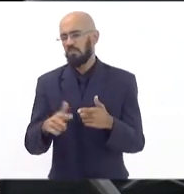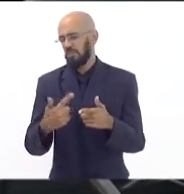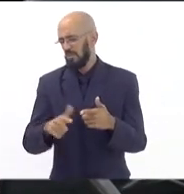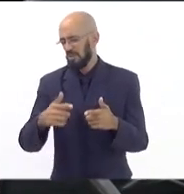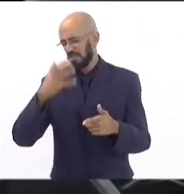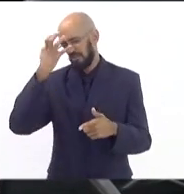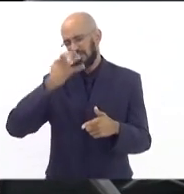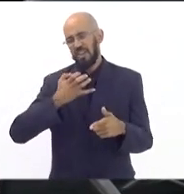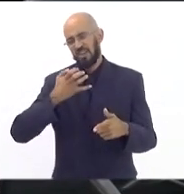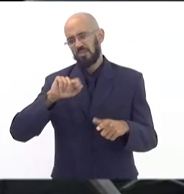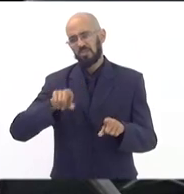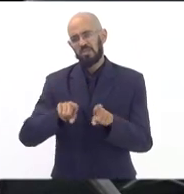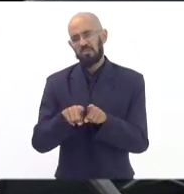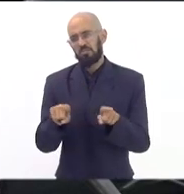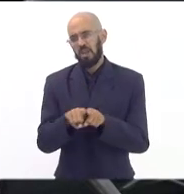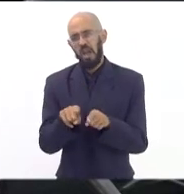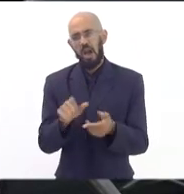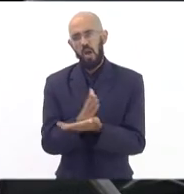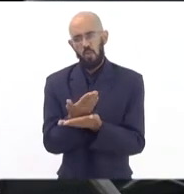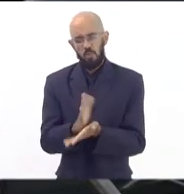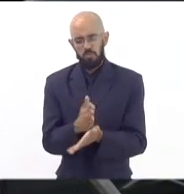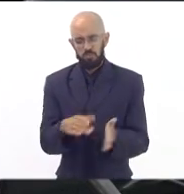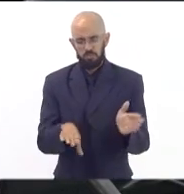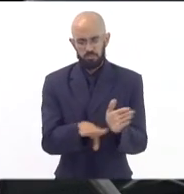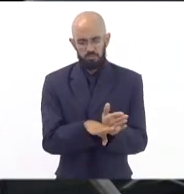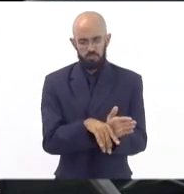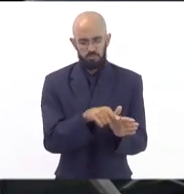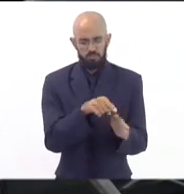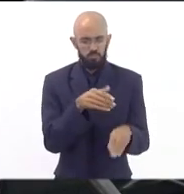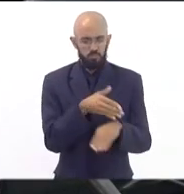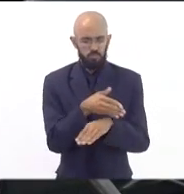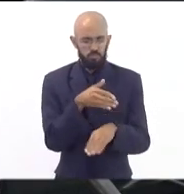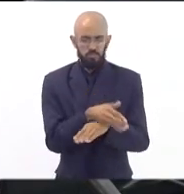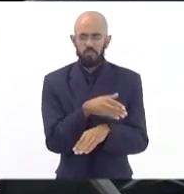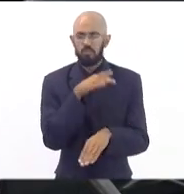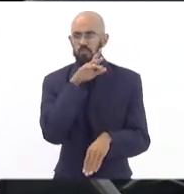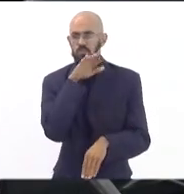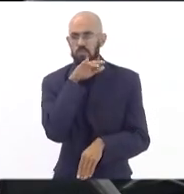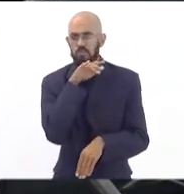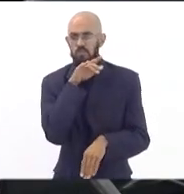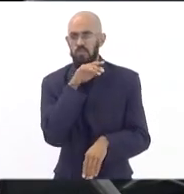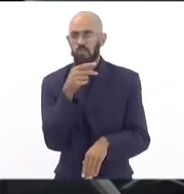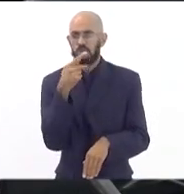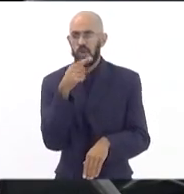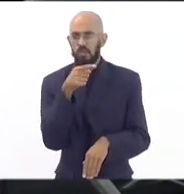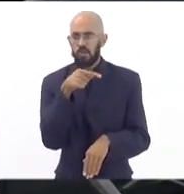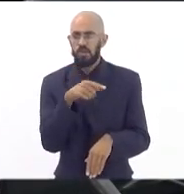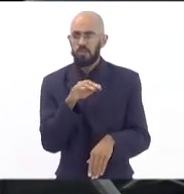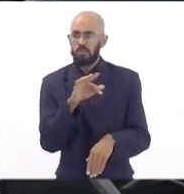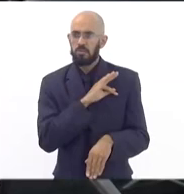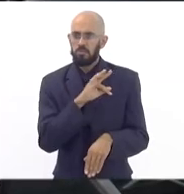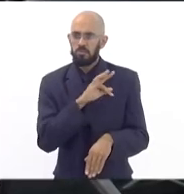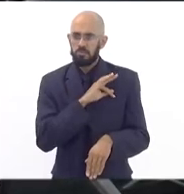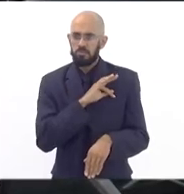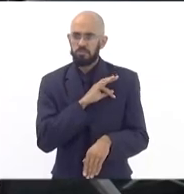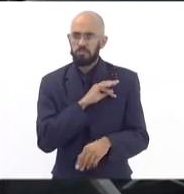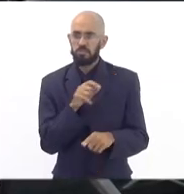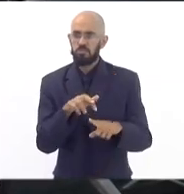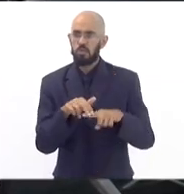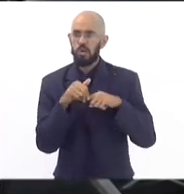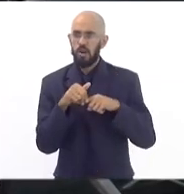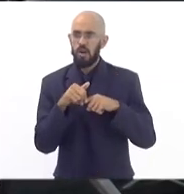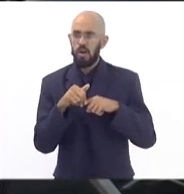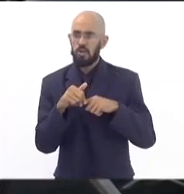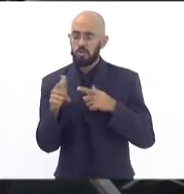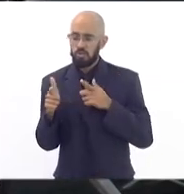crônico algumas Estações realmente o acesso a ela é ruim o acesso que eu falo de policiamento de Patrulhamento em virtude